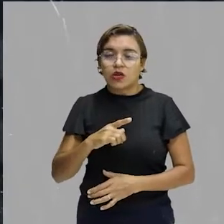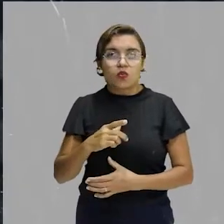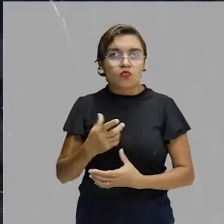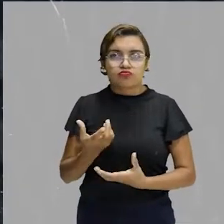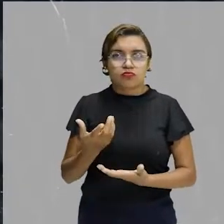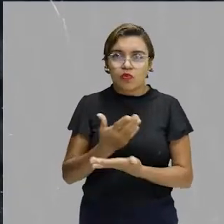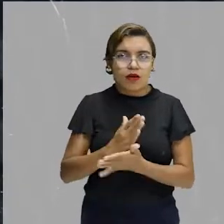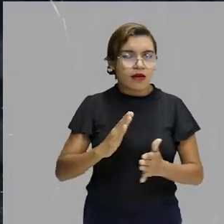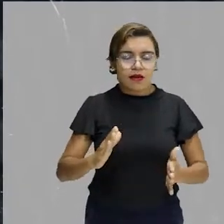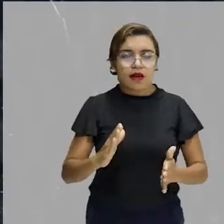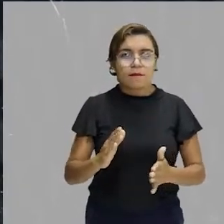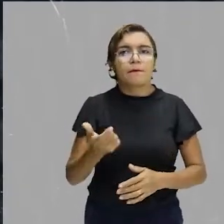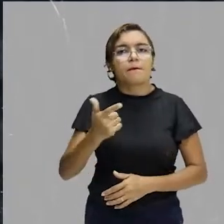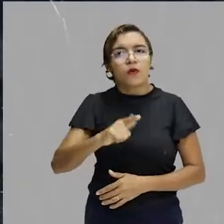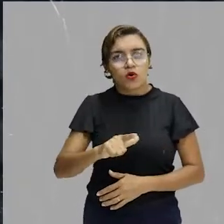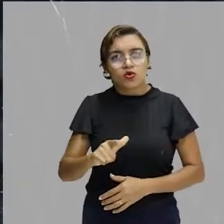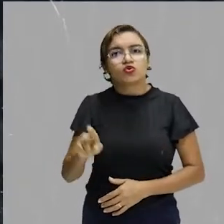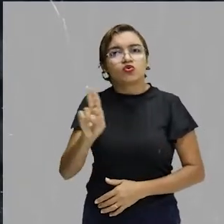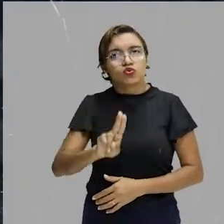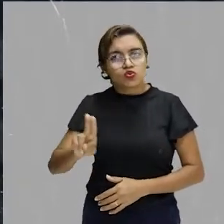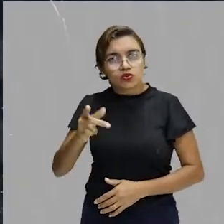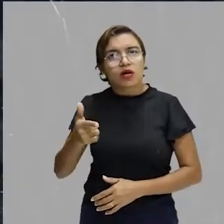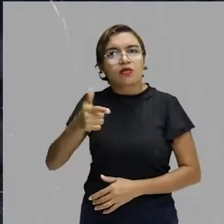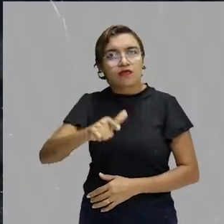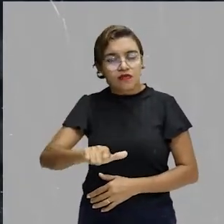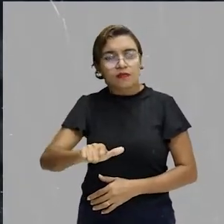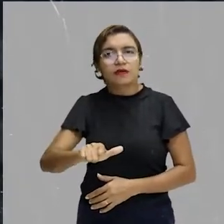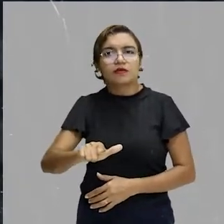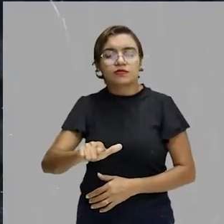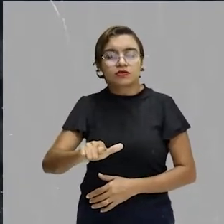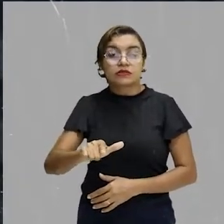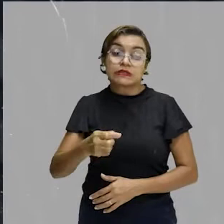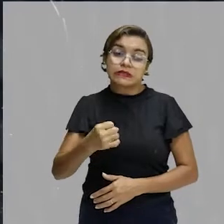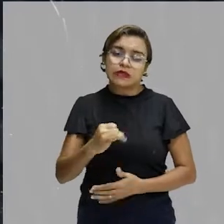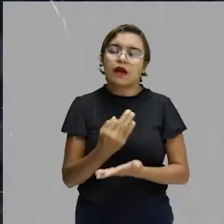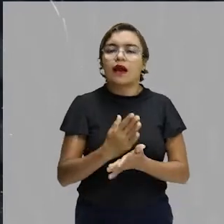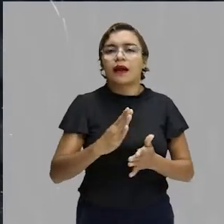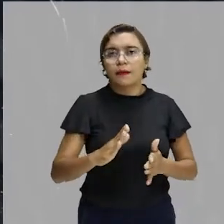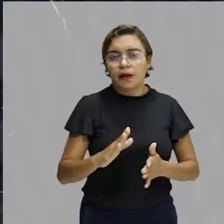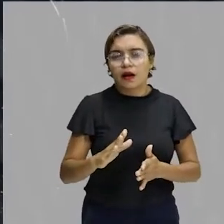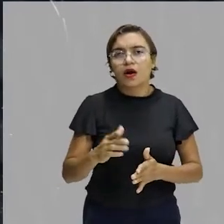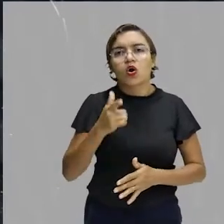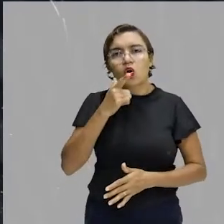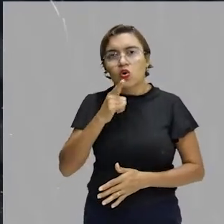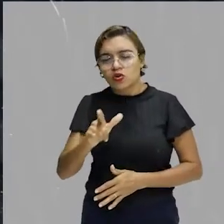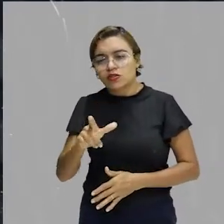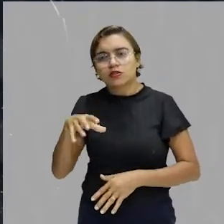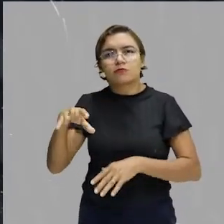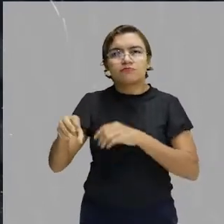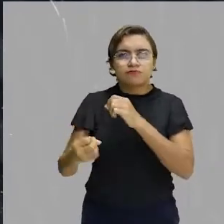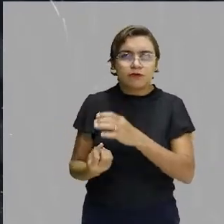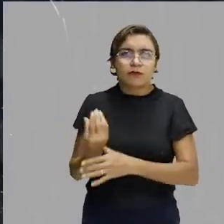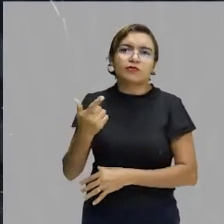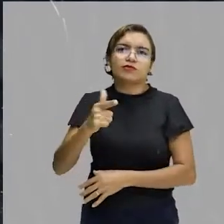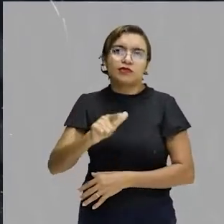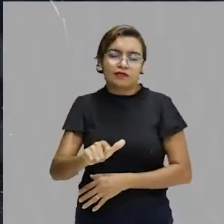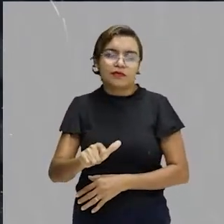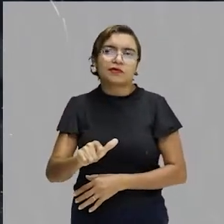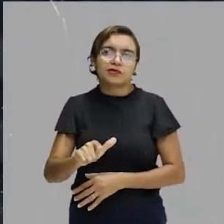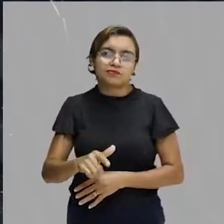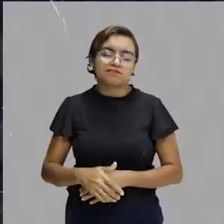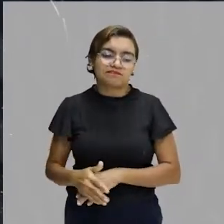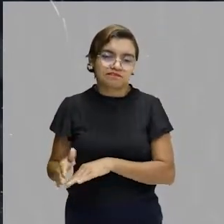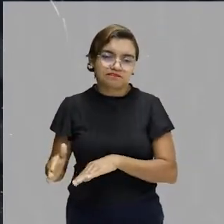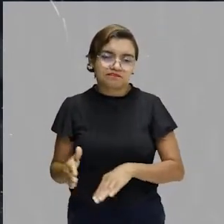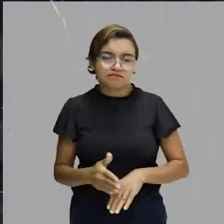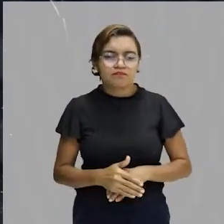eu posso reutilizar, ou se ela se extinguir, eu consigo reproduzir dentro dos limites da vida humana.